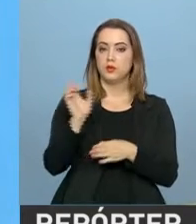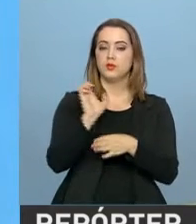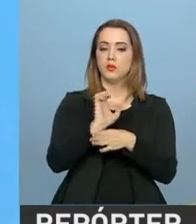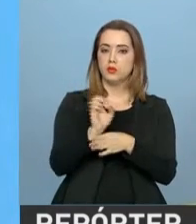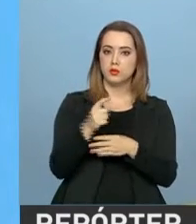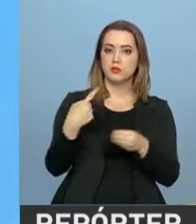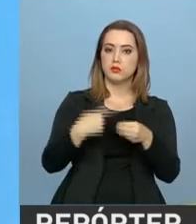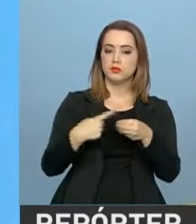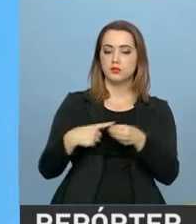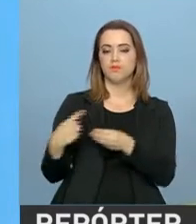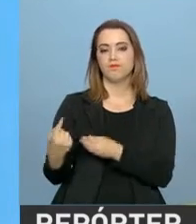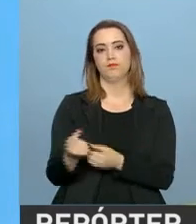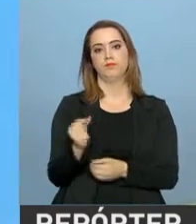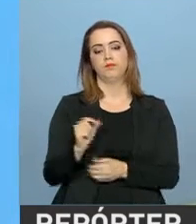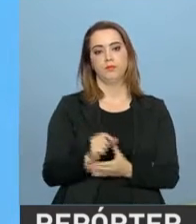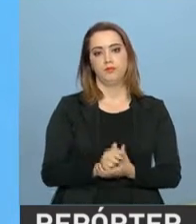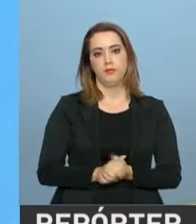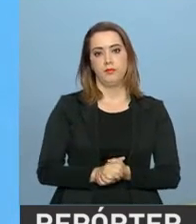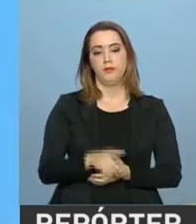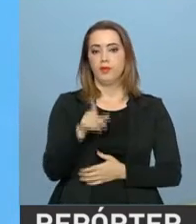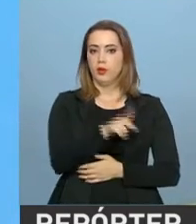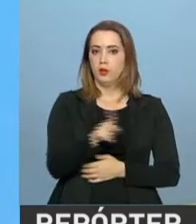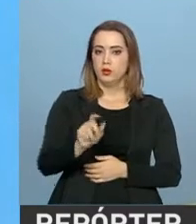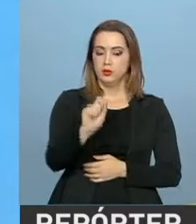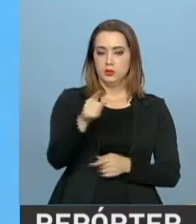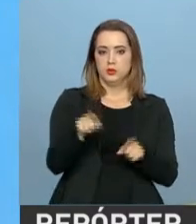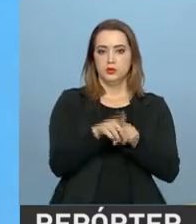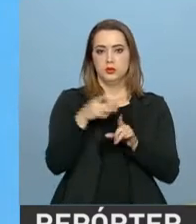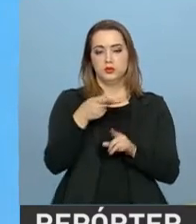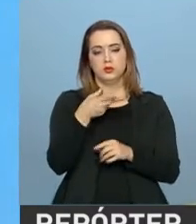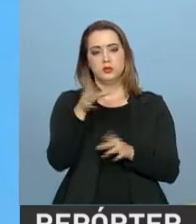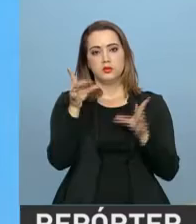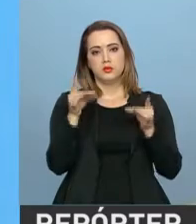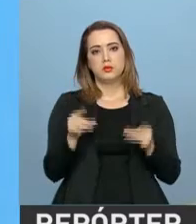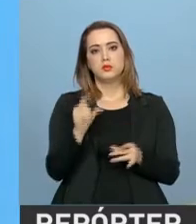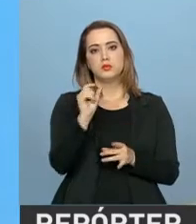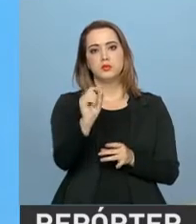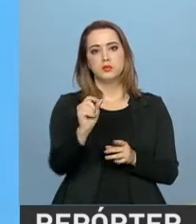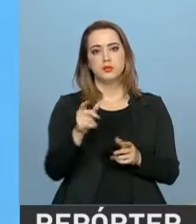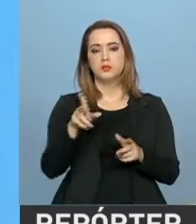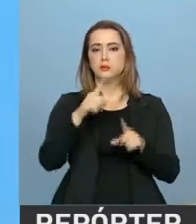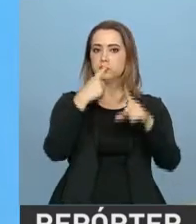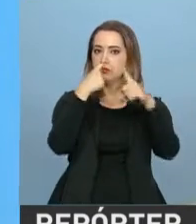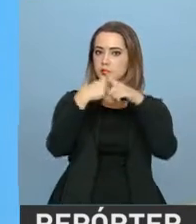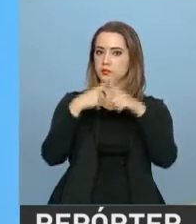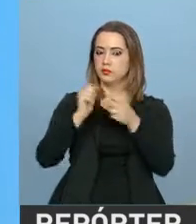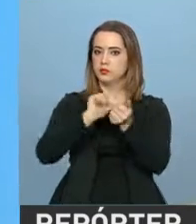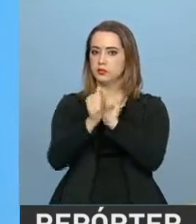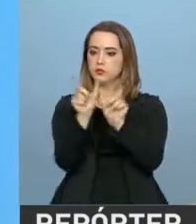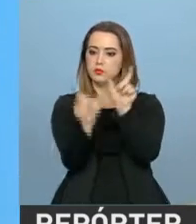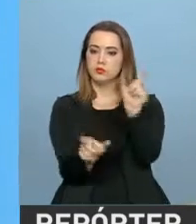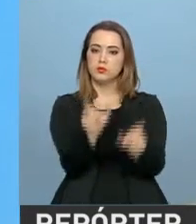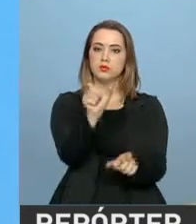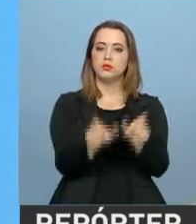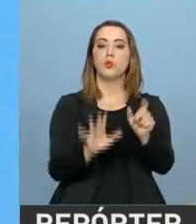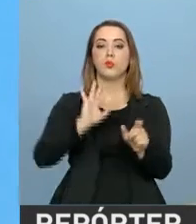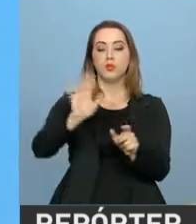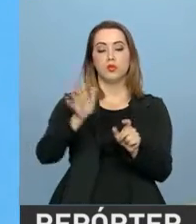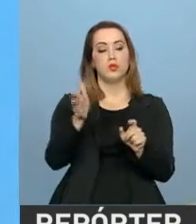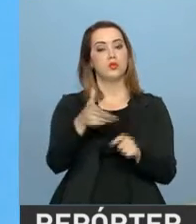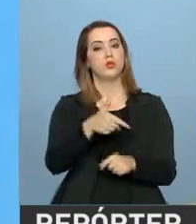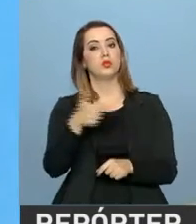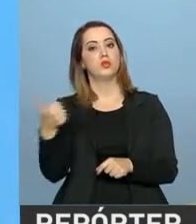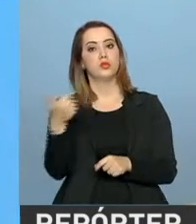e município. Michel Temer ainda destacou o desempenho dos atletas brasileiros nos Jogos Olímpicos, que já conquistaram ao